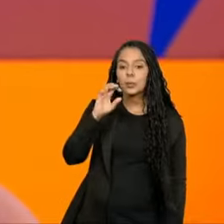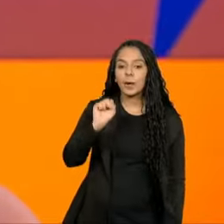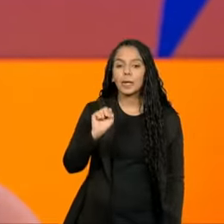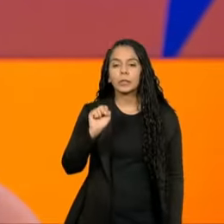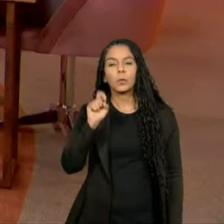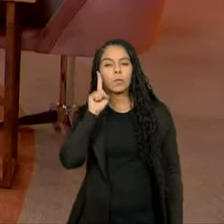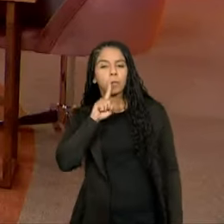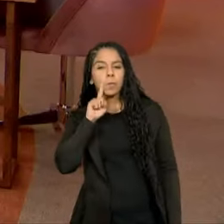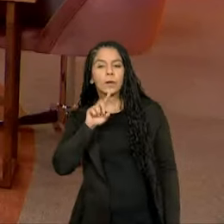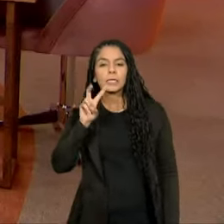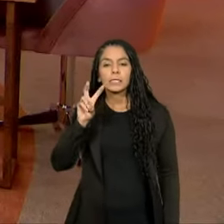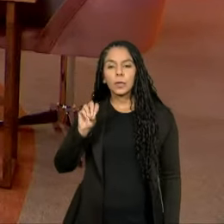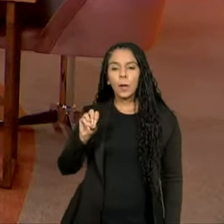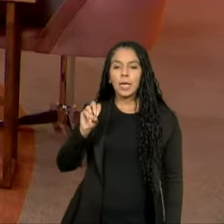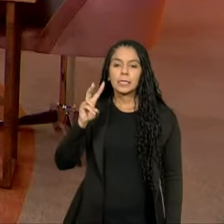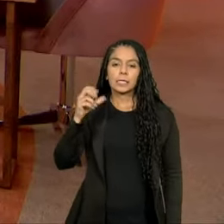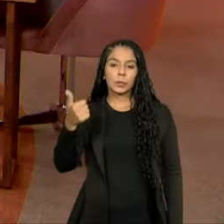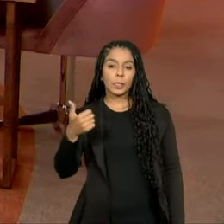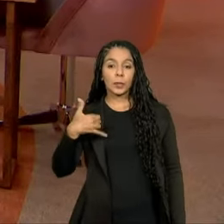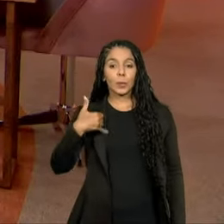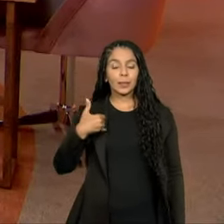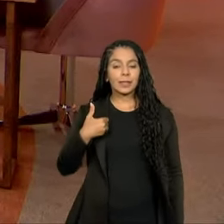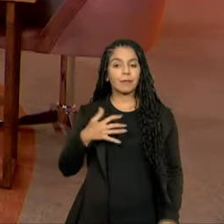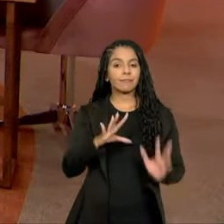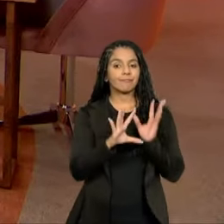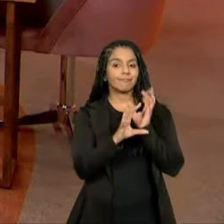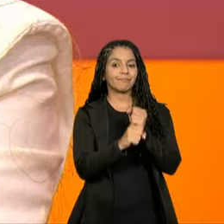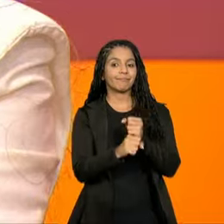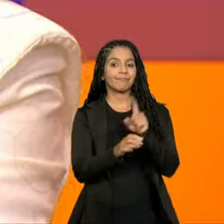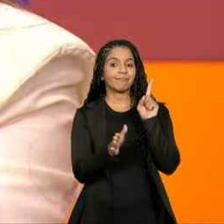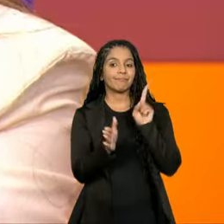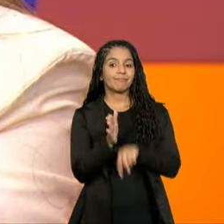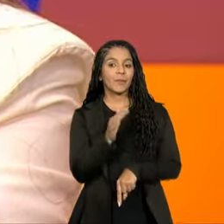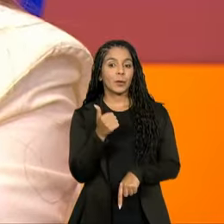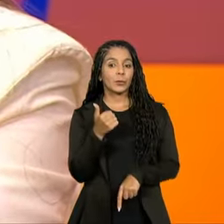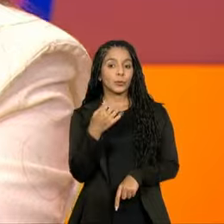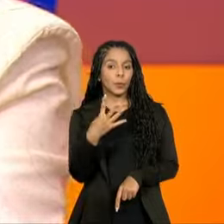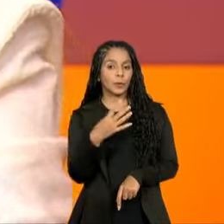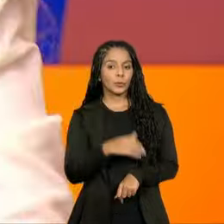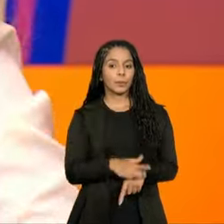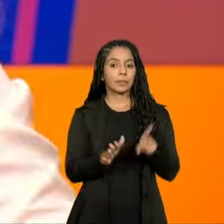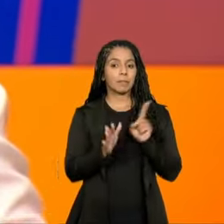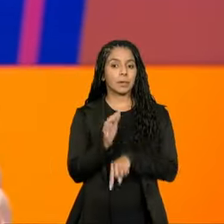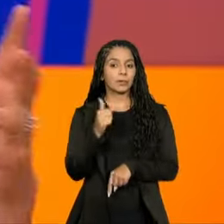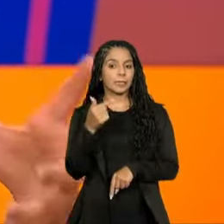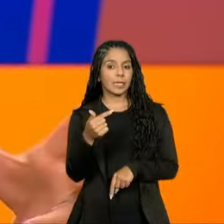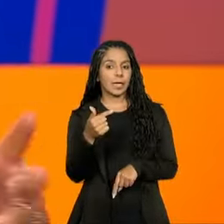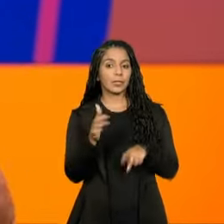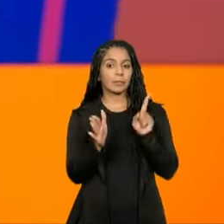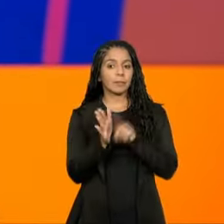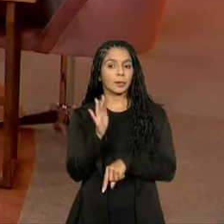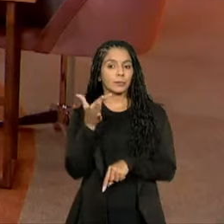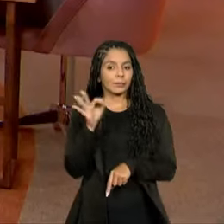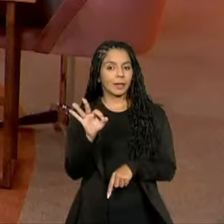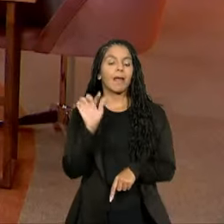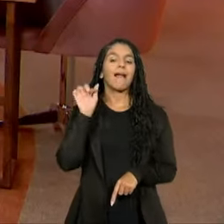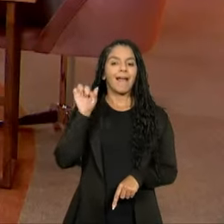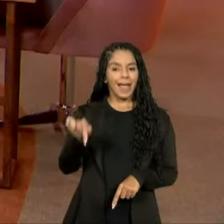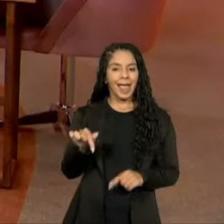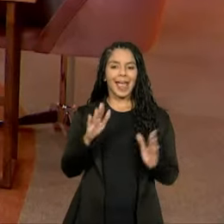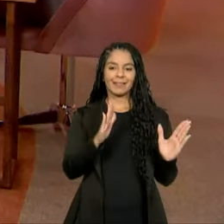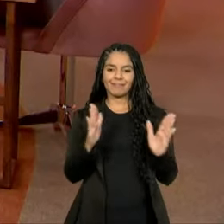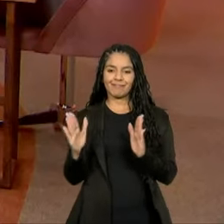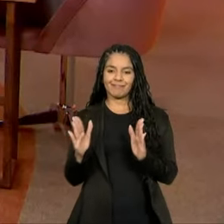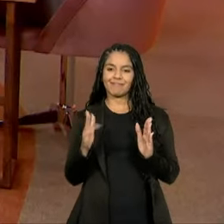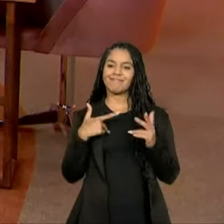Unidos, 50, 51... Faz a conta de até menos 14, menos 7, menos 10. É essa faixa etária que começa a